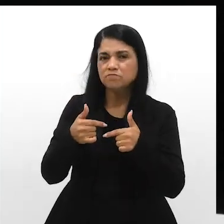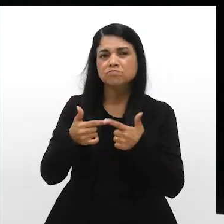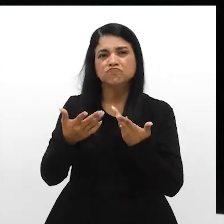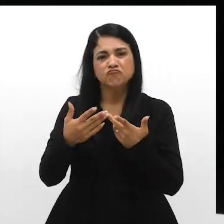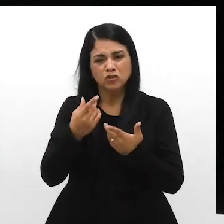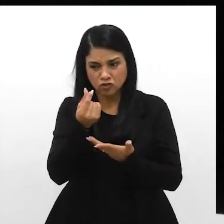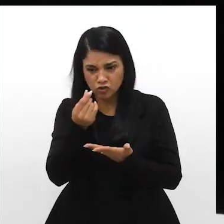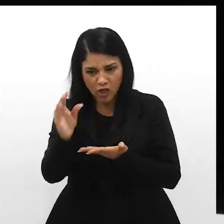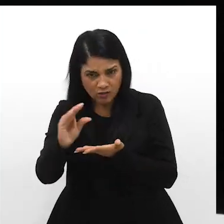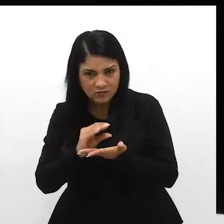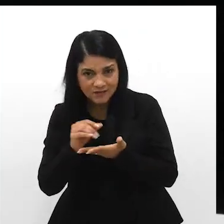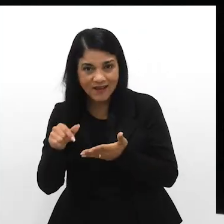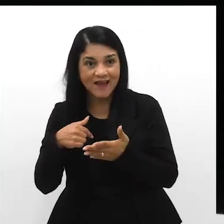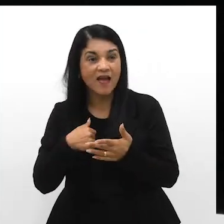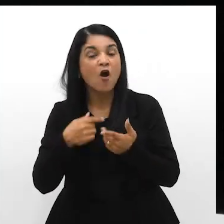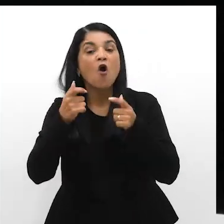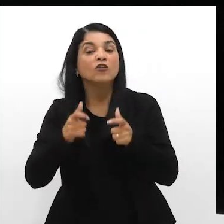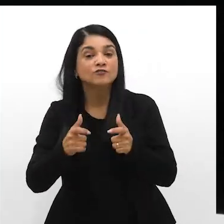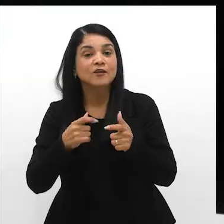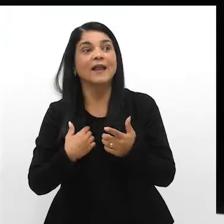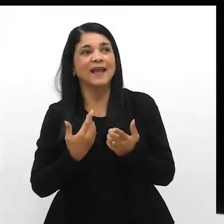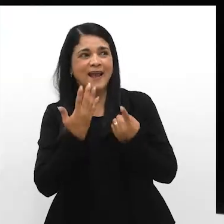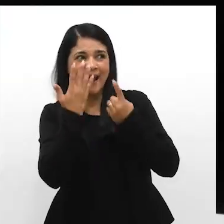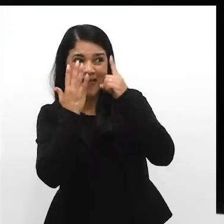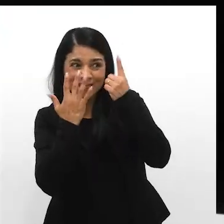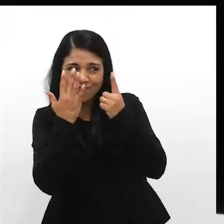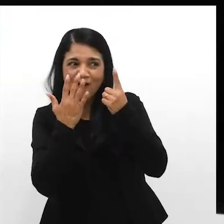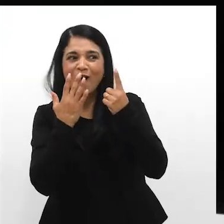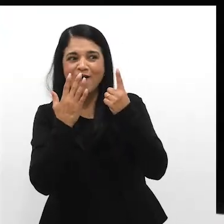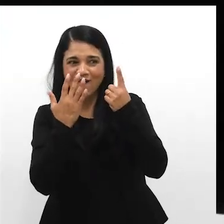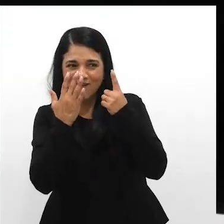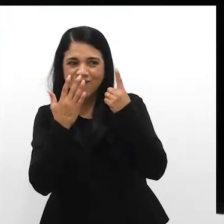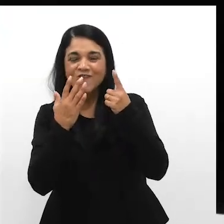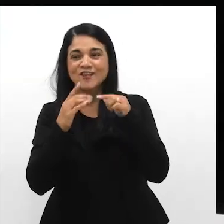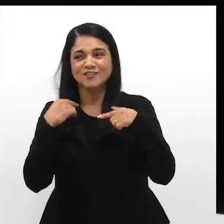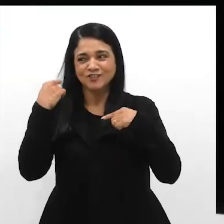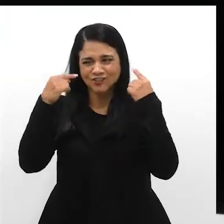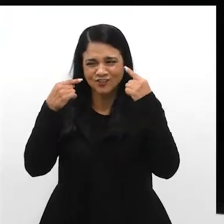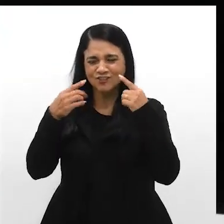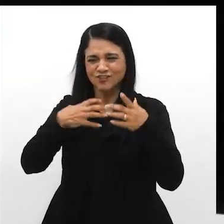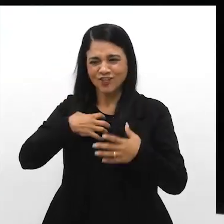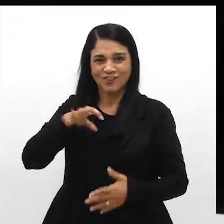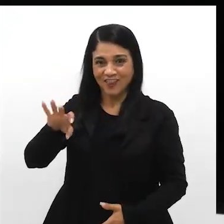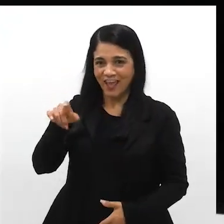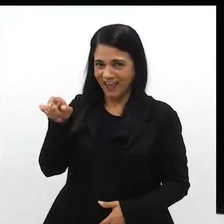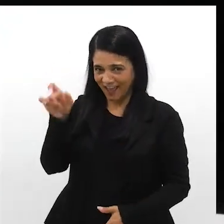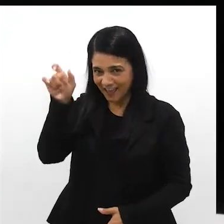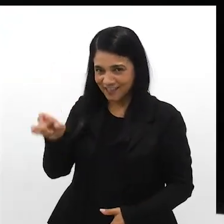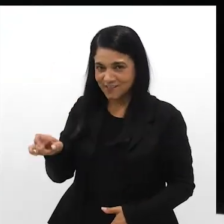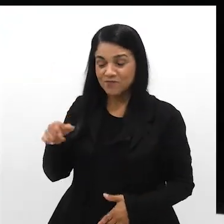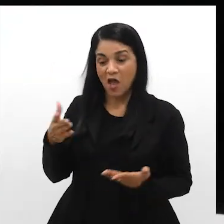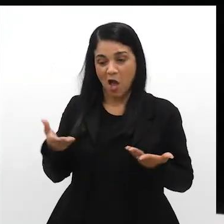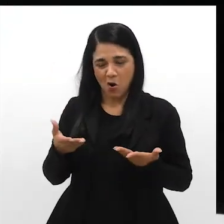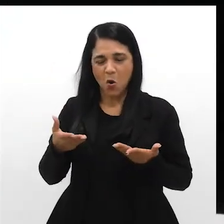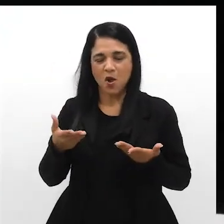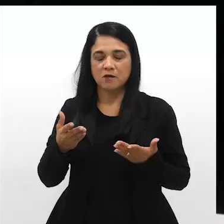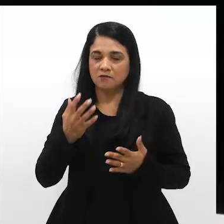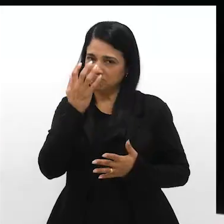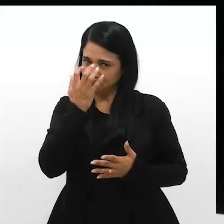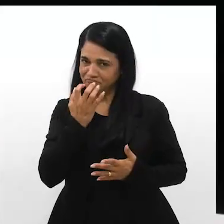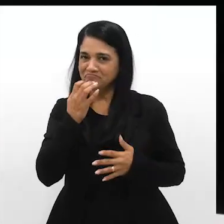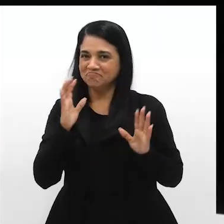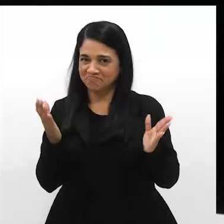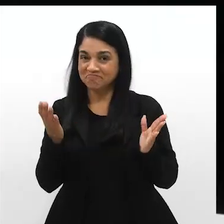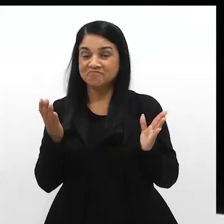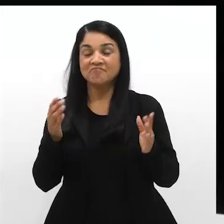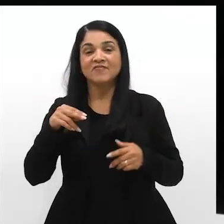né? Bom, onde se ganha dinheiro aqui? Aí ele, carnaval, né? Aquele jeito dele, doido. Na época, agora ele tá tudo sério,